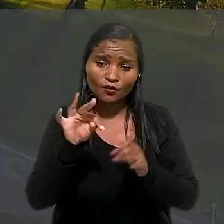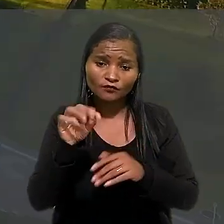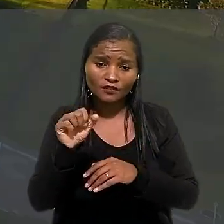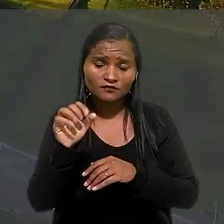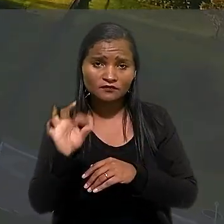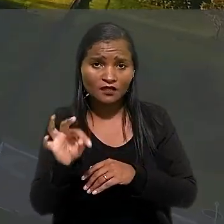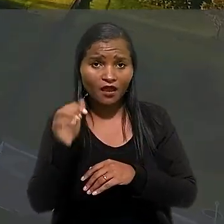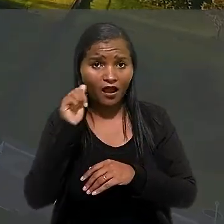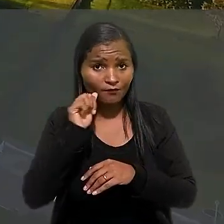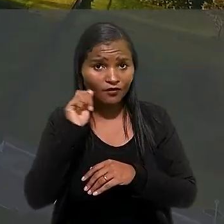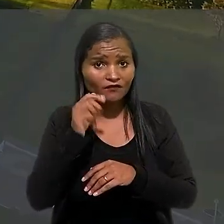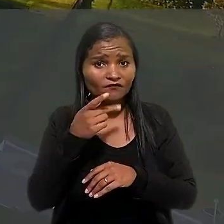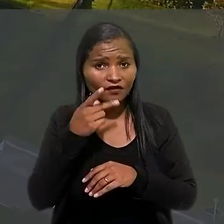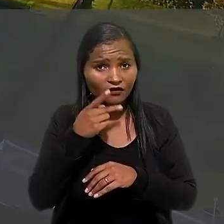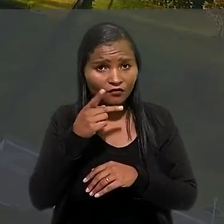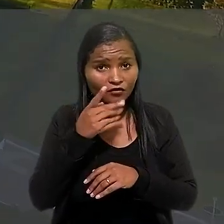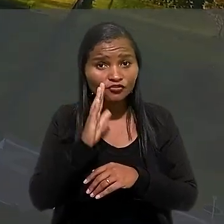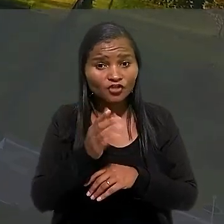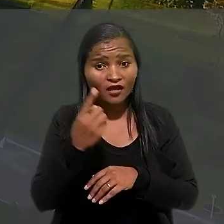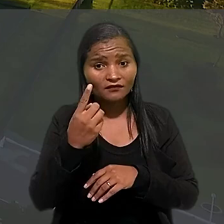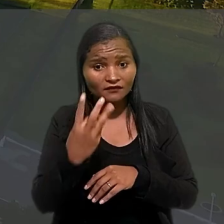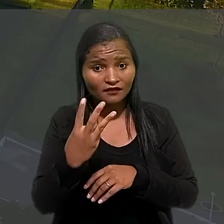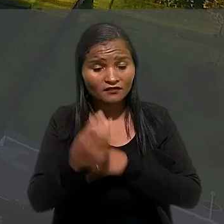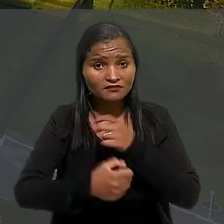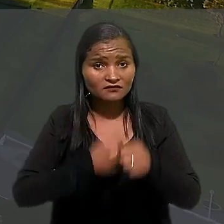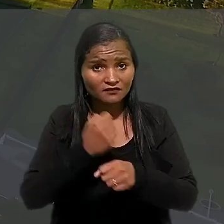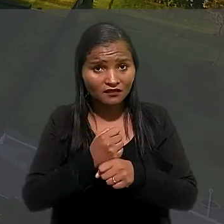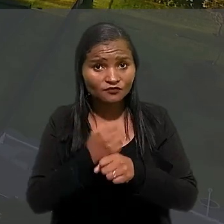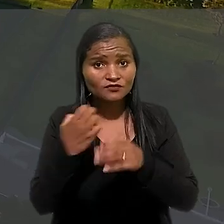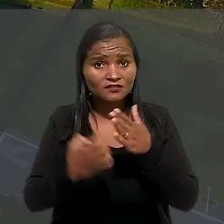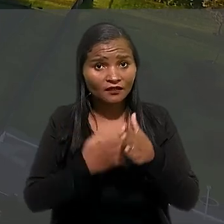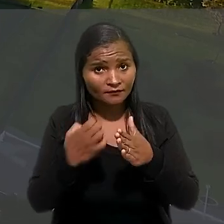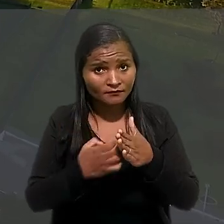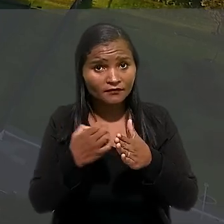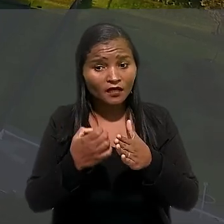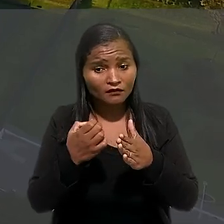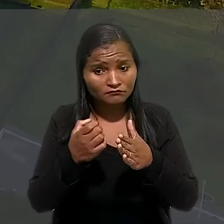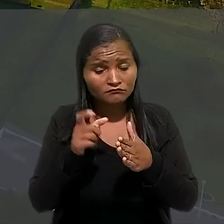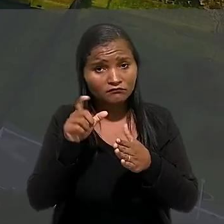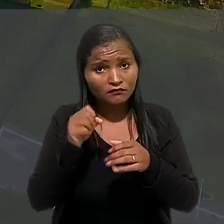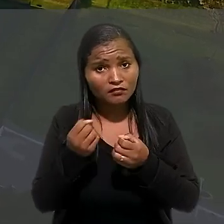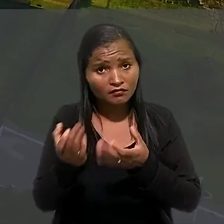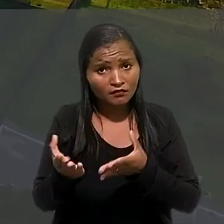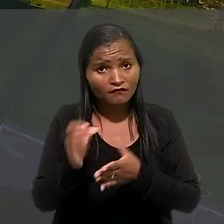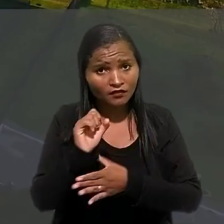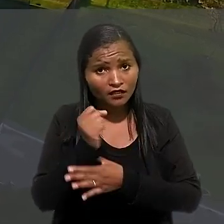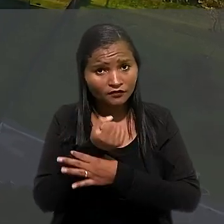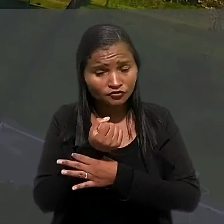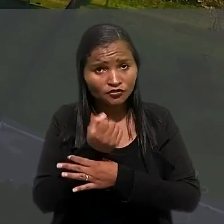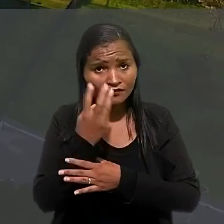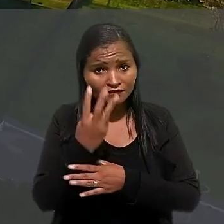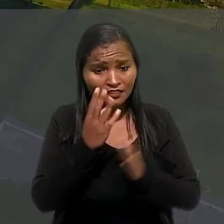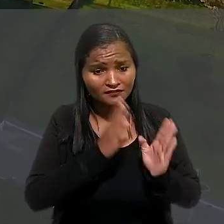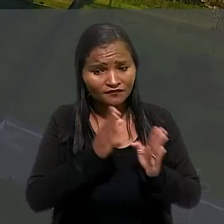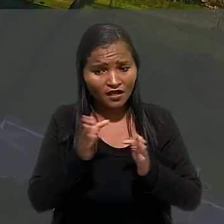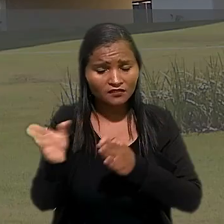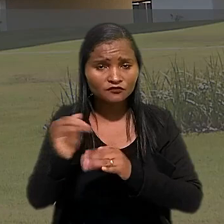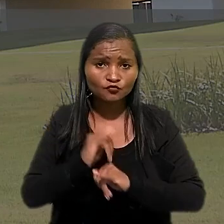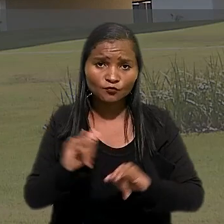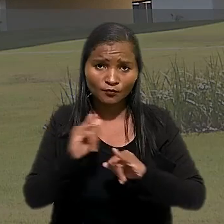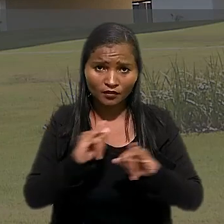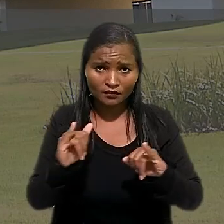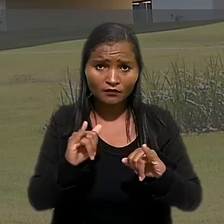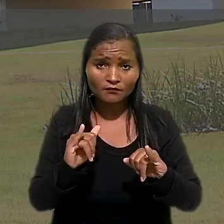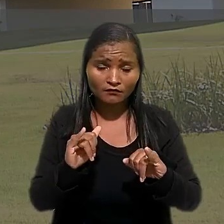A comerciária afirmou que estava há 13 anos na empresa, condição que garantia a ela passagem pelas 3 fases do programa